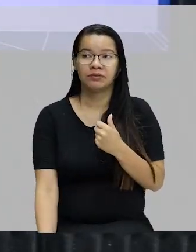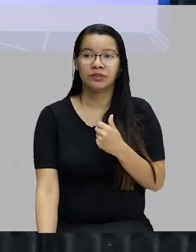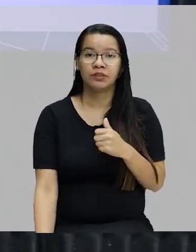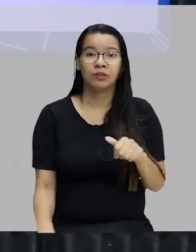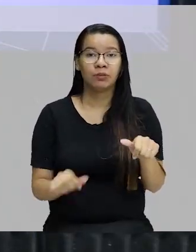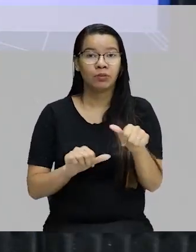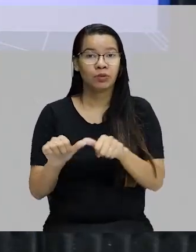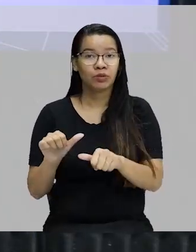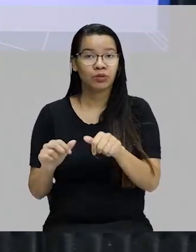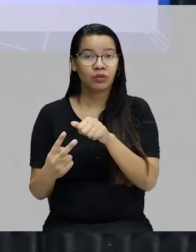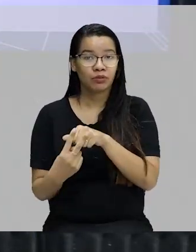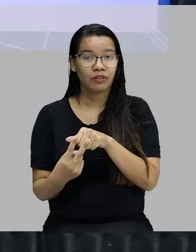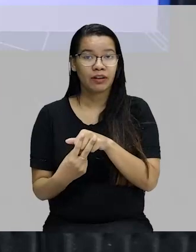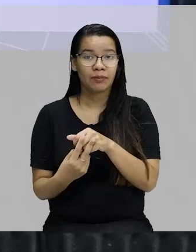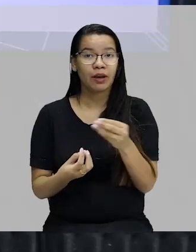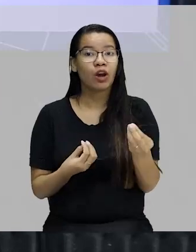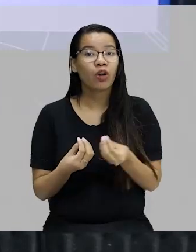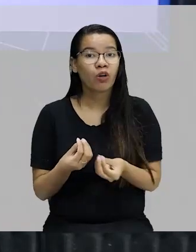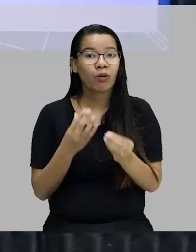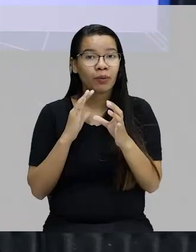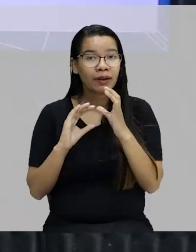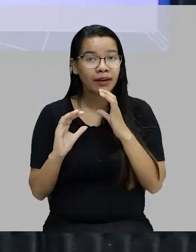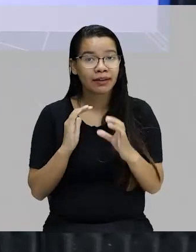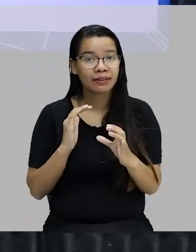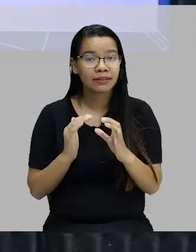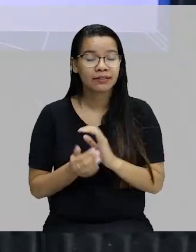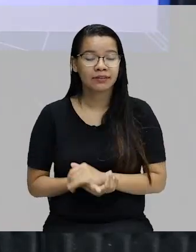o verbo, é a forma que ele canta.